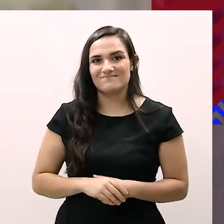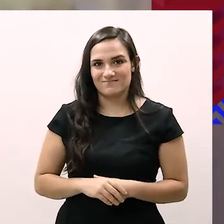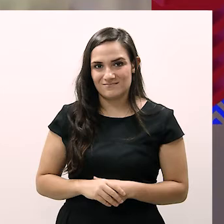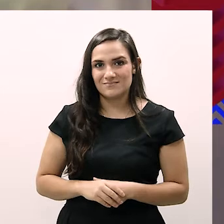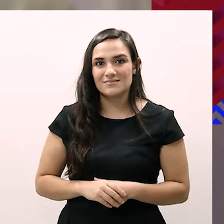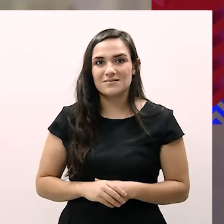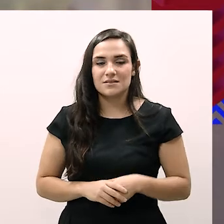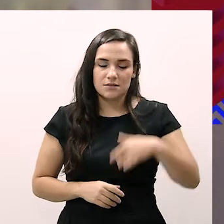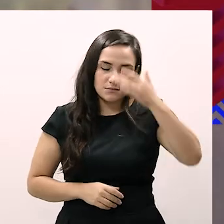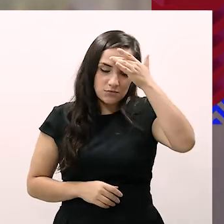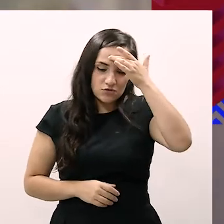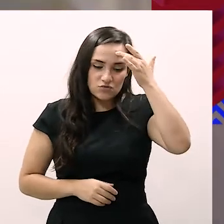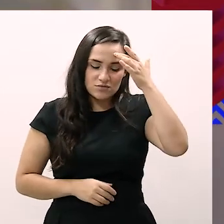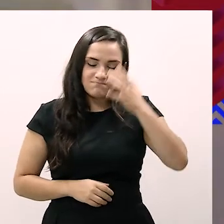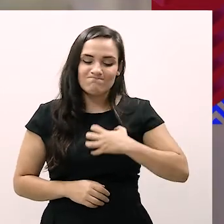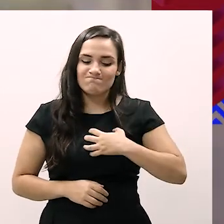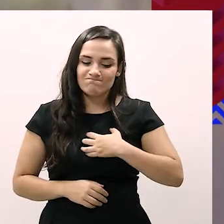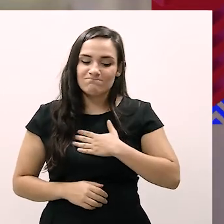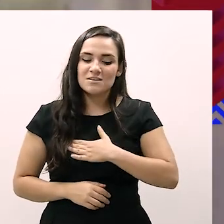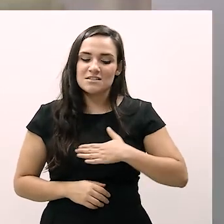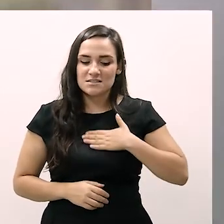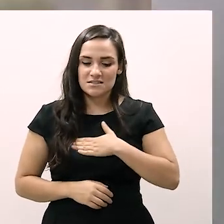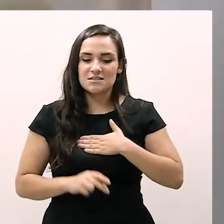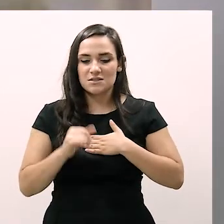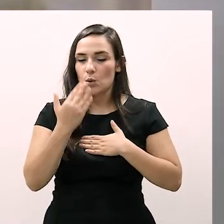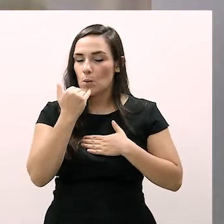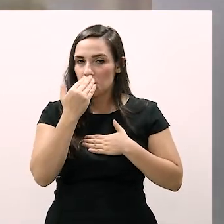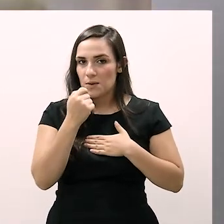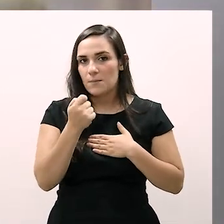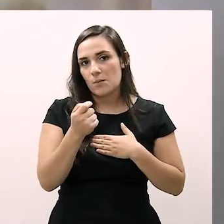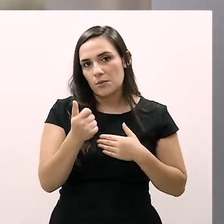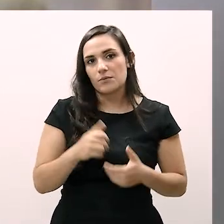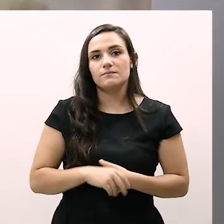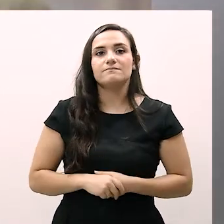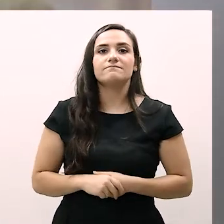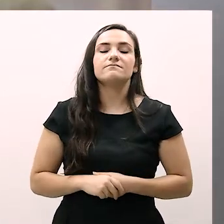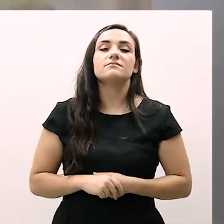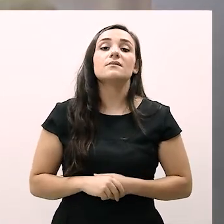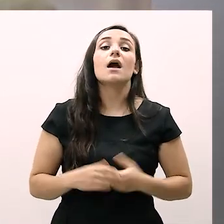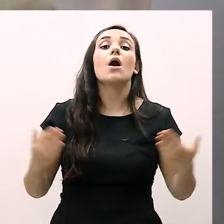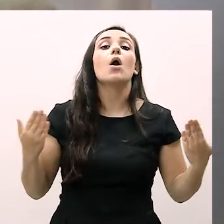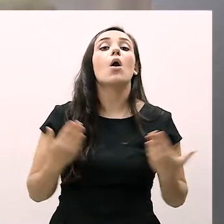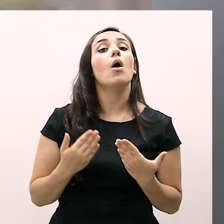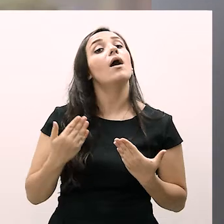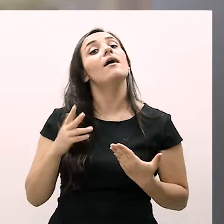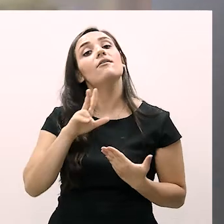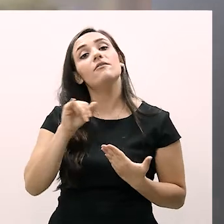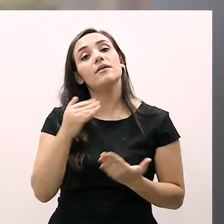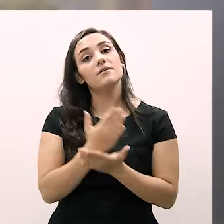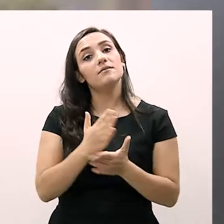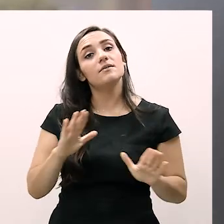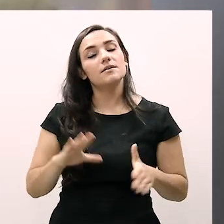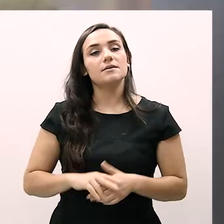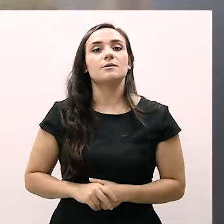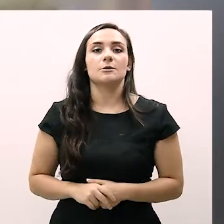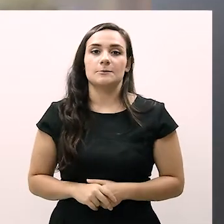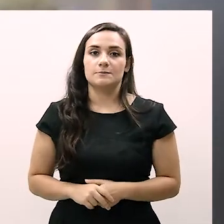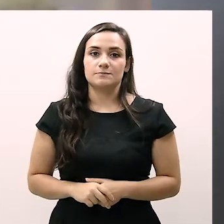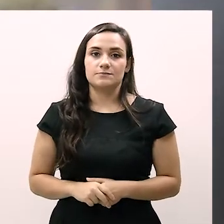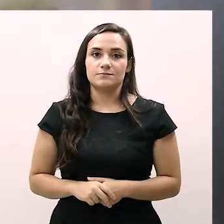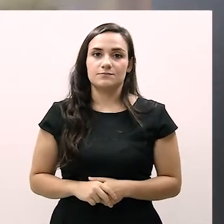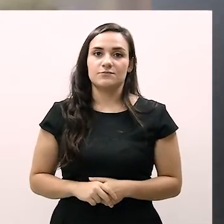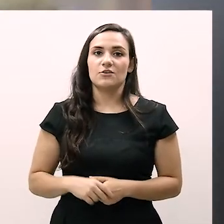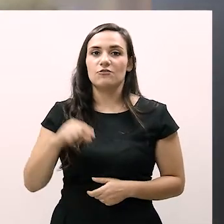determina que o paciente se sinta saciado com pouca quantidade. Certo, e para a gente finalizar, doutor